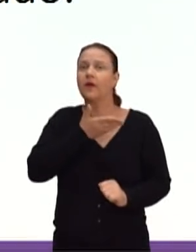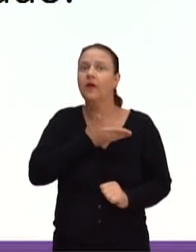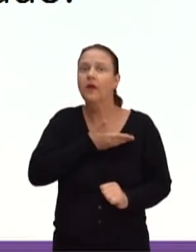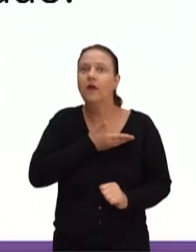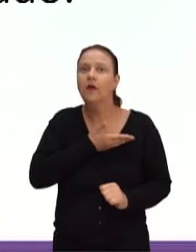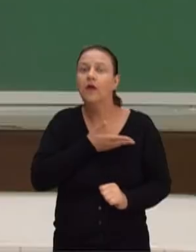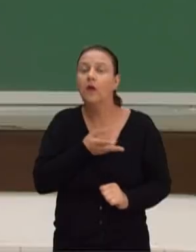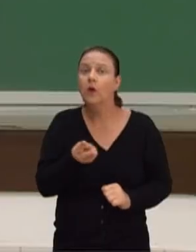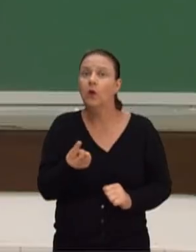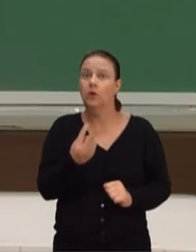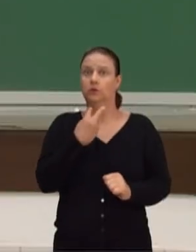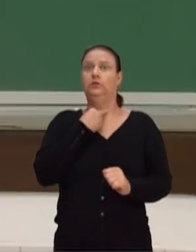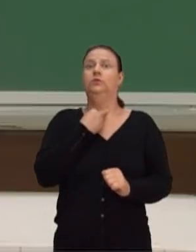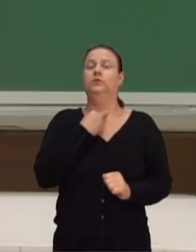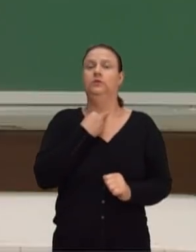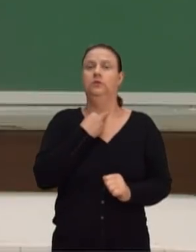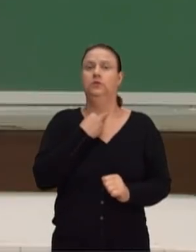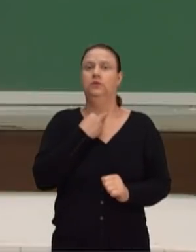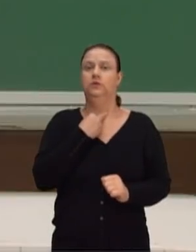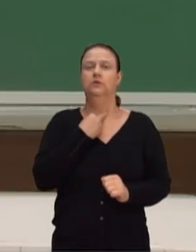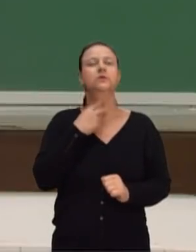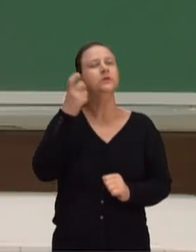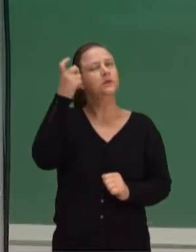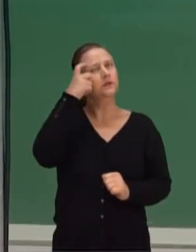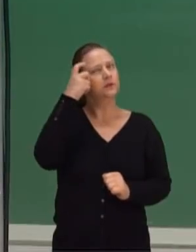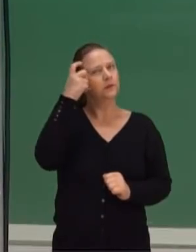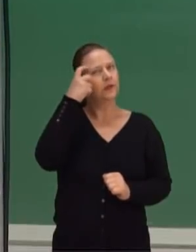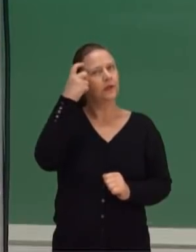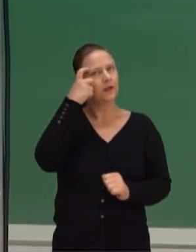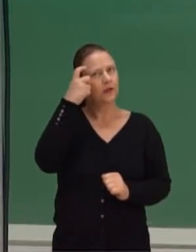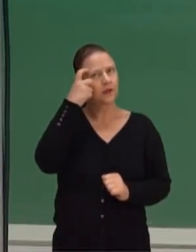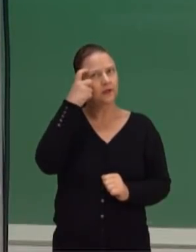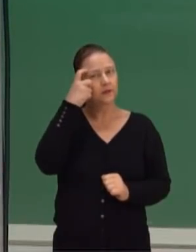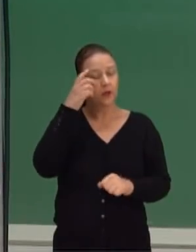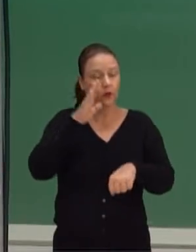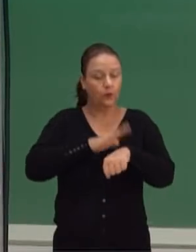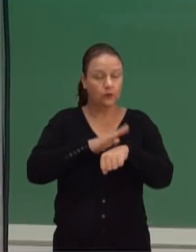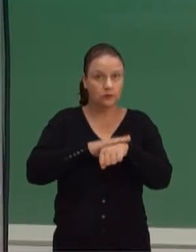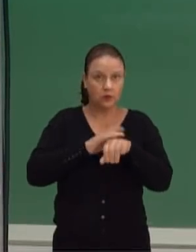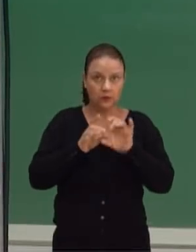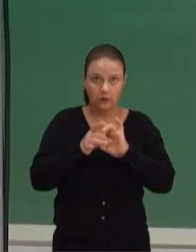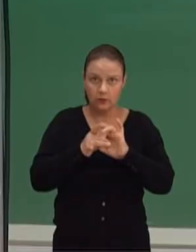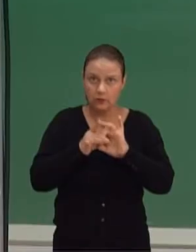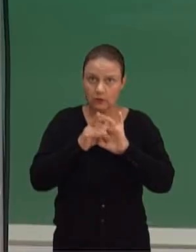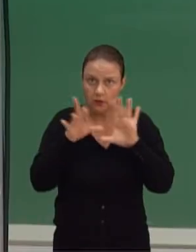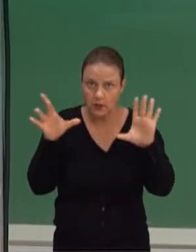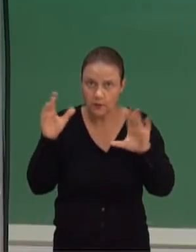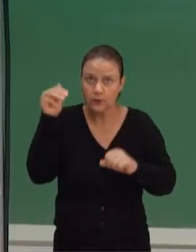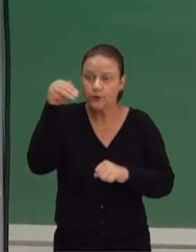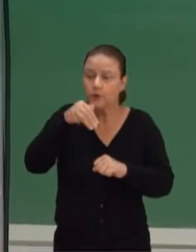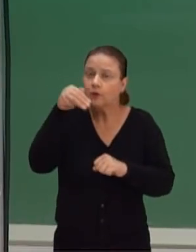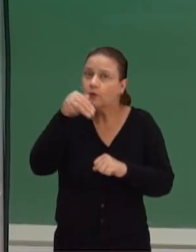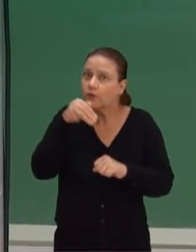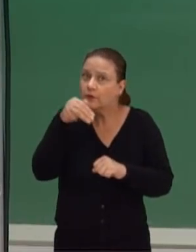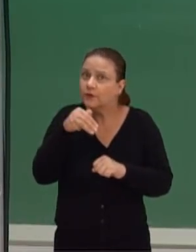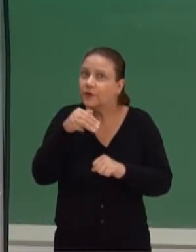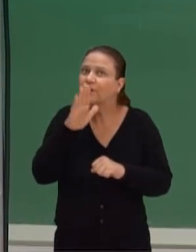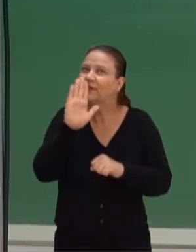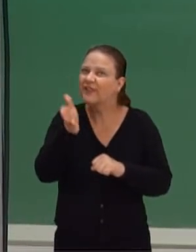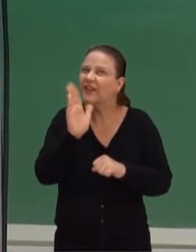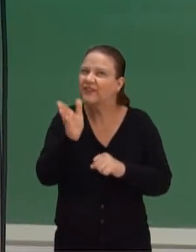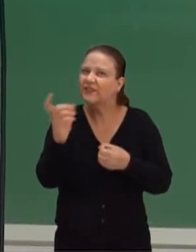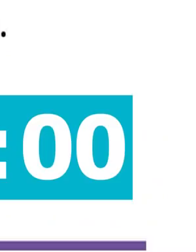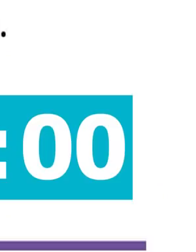pode? Vamos deixar alguns minutinhos para vocês e nós já retomamos então para ver se você acertou.